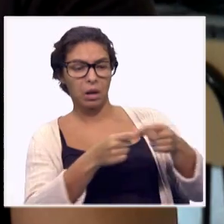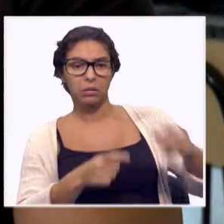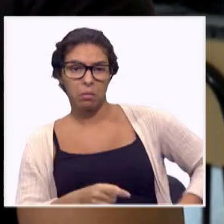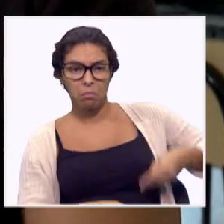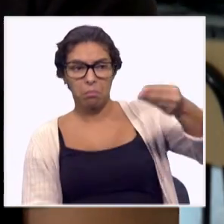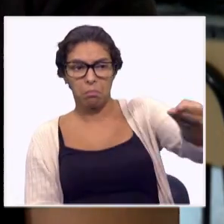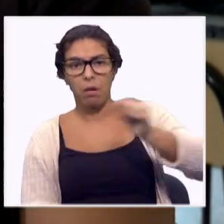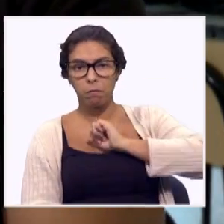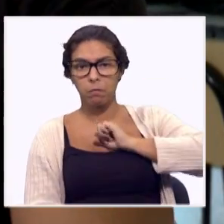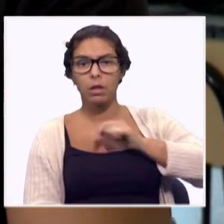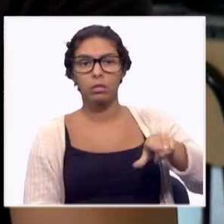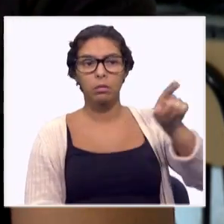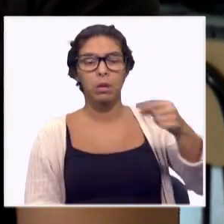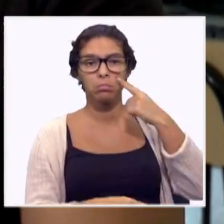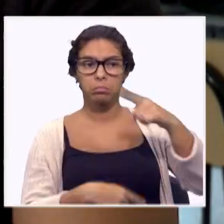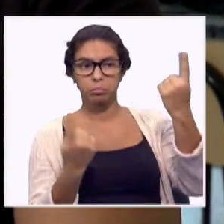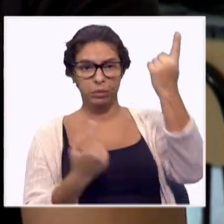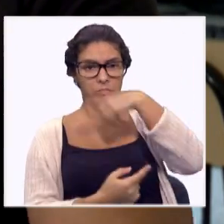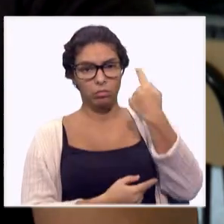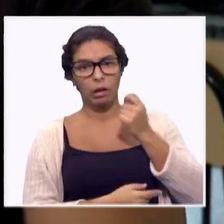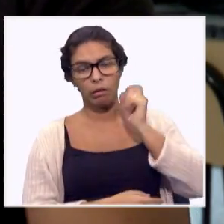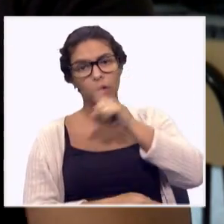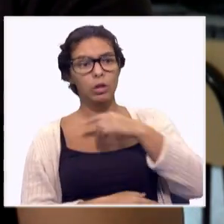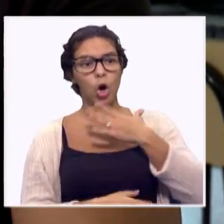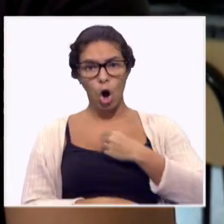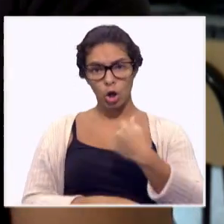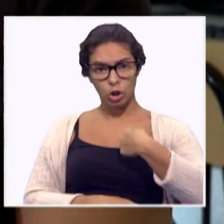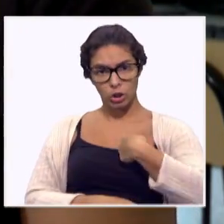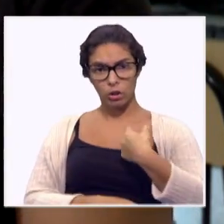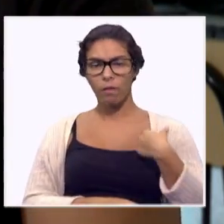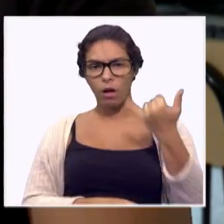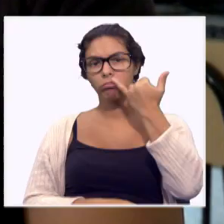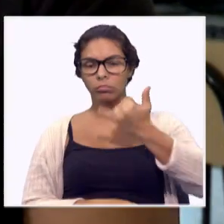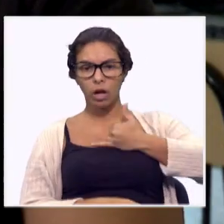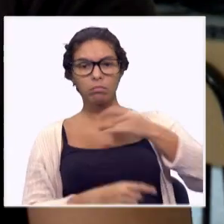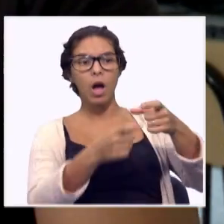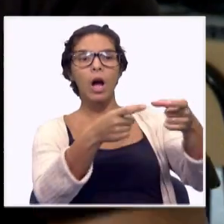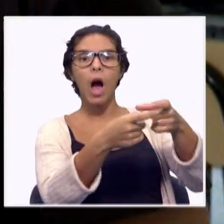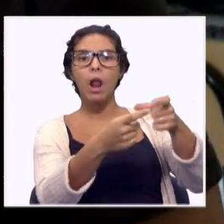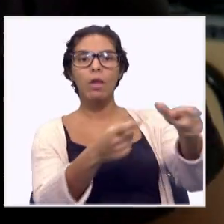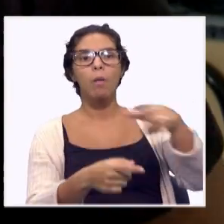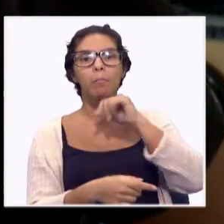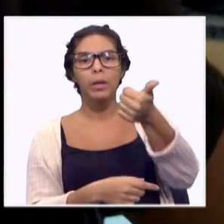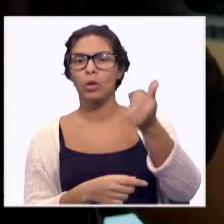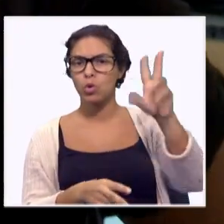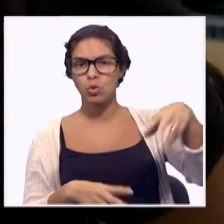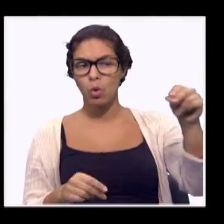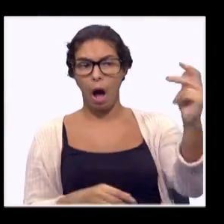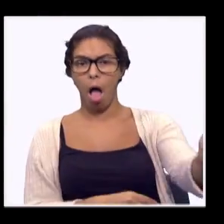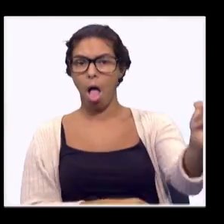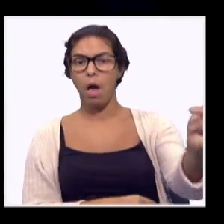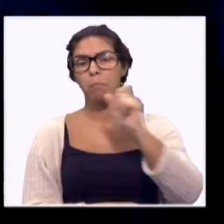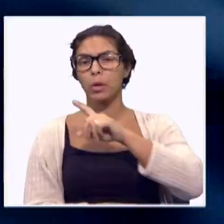um cartão, falas, e as pessoas, se gostarem de ti, vão-te ligar, ou se precisarem de ti, vão-te ligar. Se não, fica sempre lá o cartão, nunca tens nada a